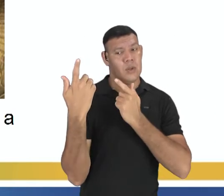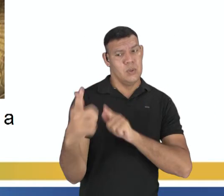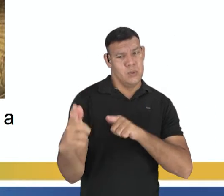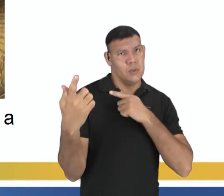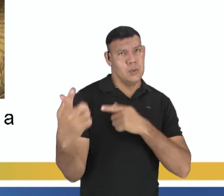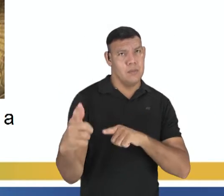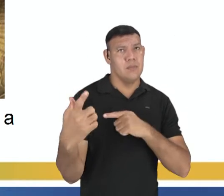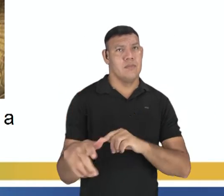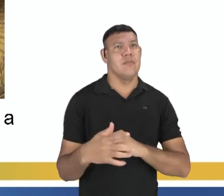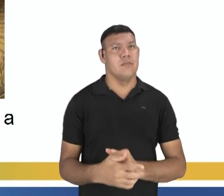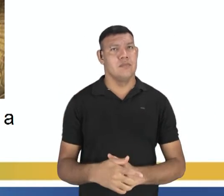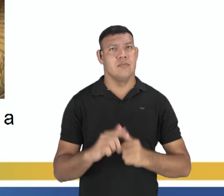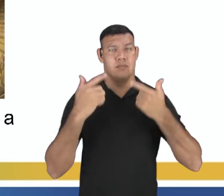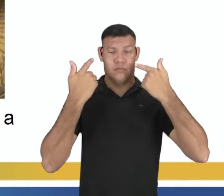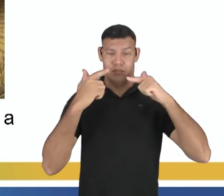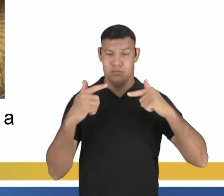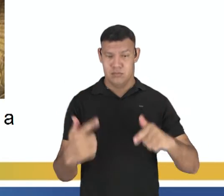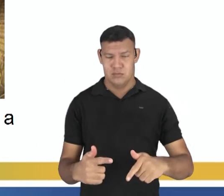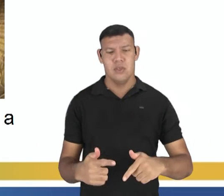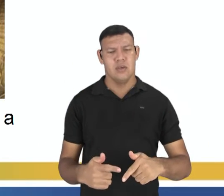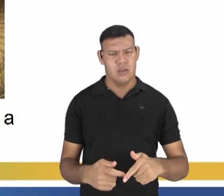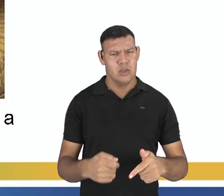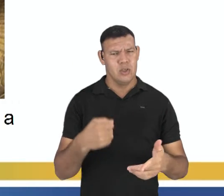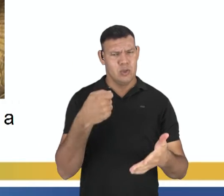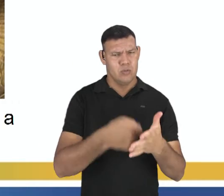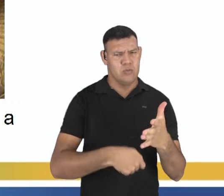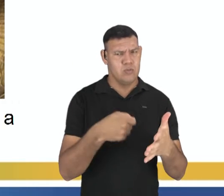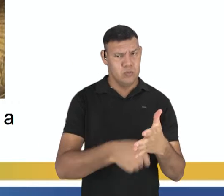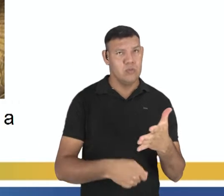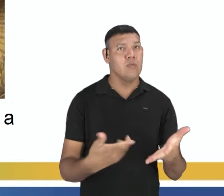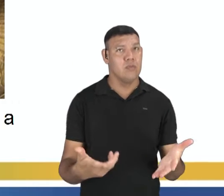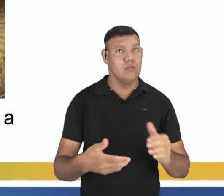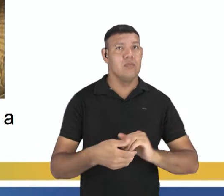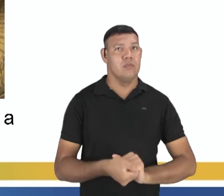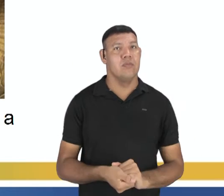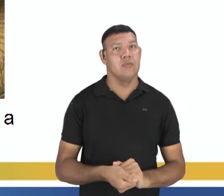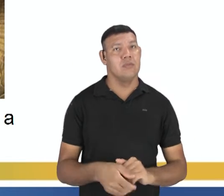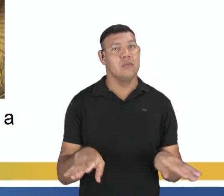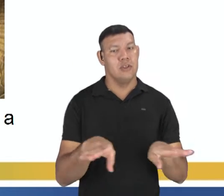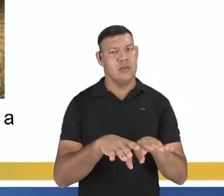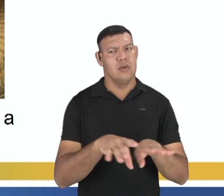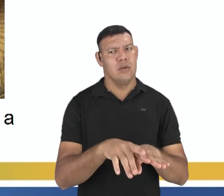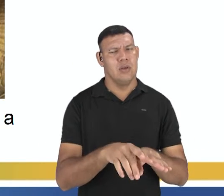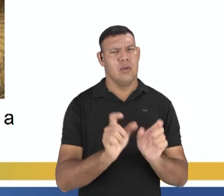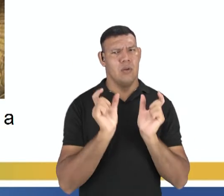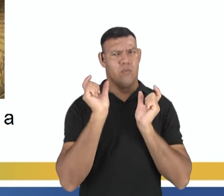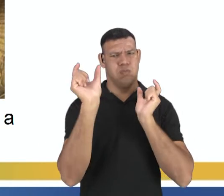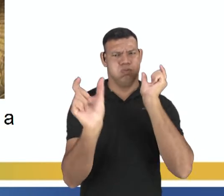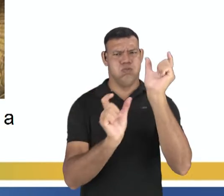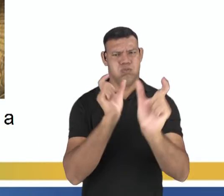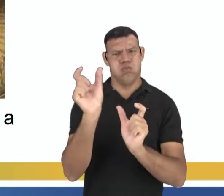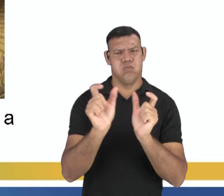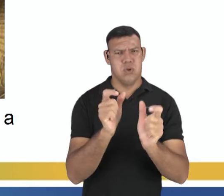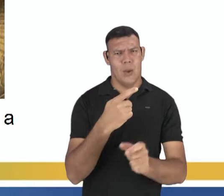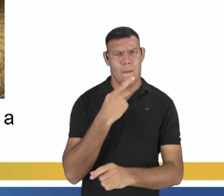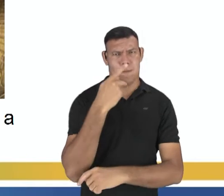satirizada, linguagem ofensiva e palavrões. E aí agora eu vou ler o trecho para